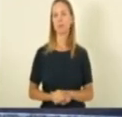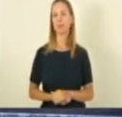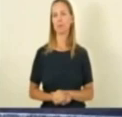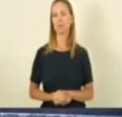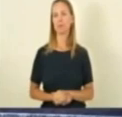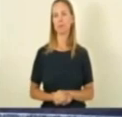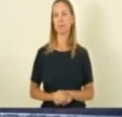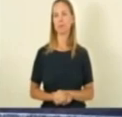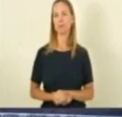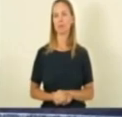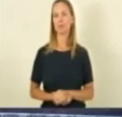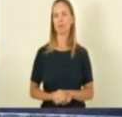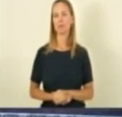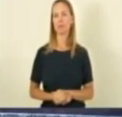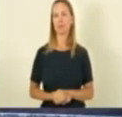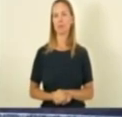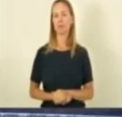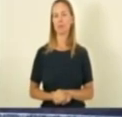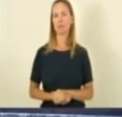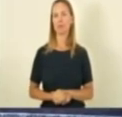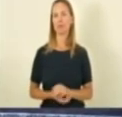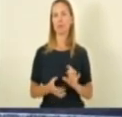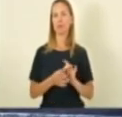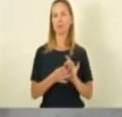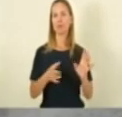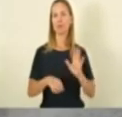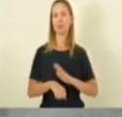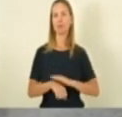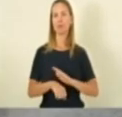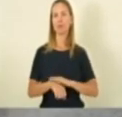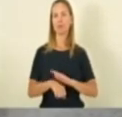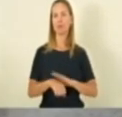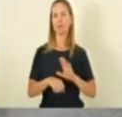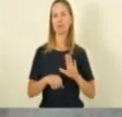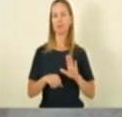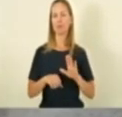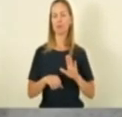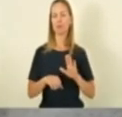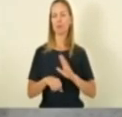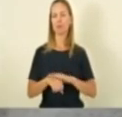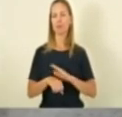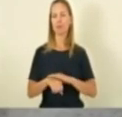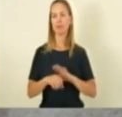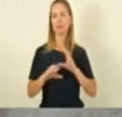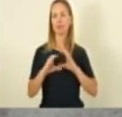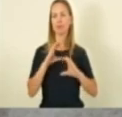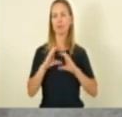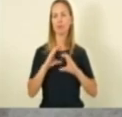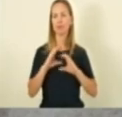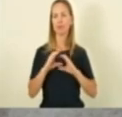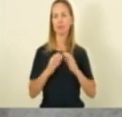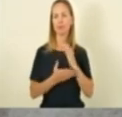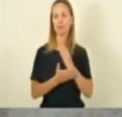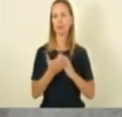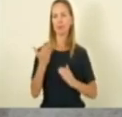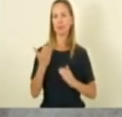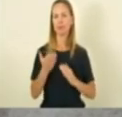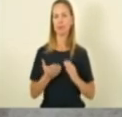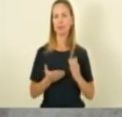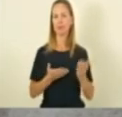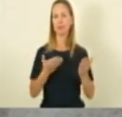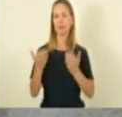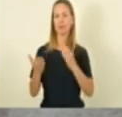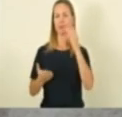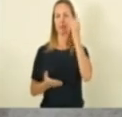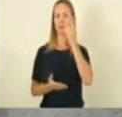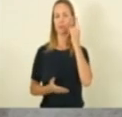no cartaz. Quero ceder meu horário na comissão, na fase das comunicações, para metade para o deputado Sérgio